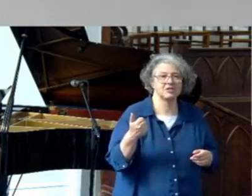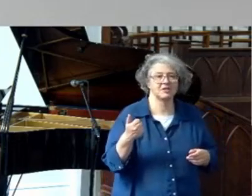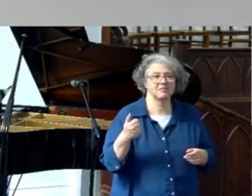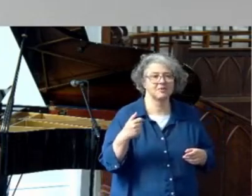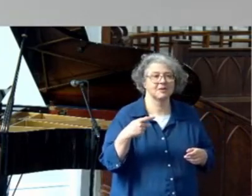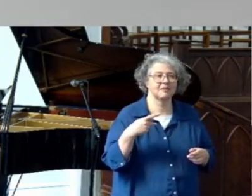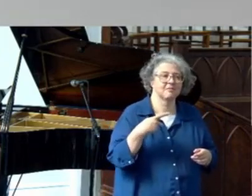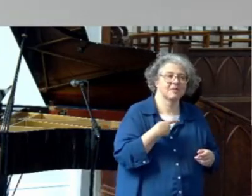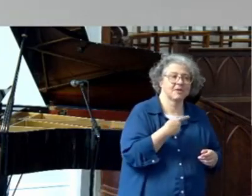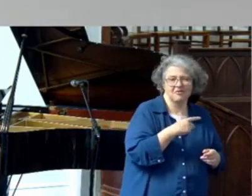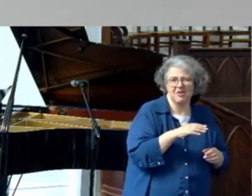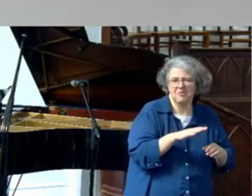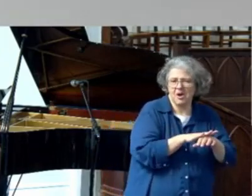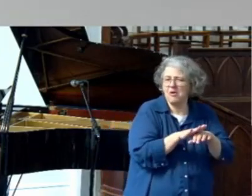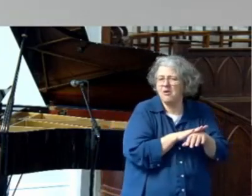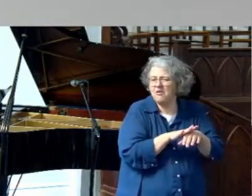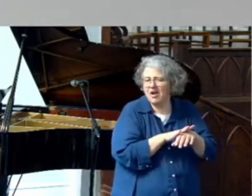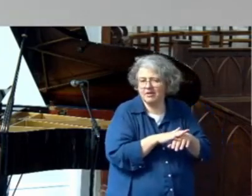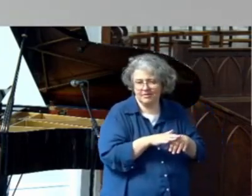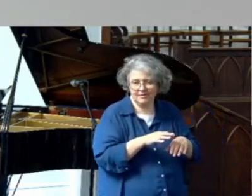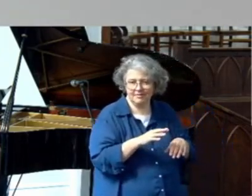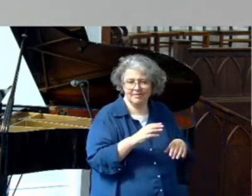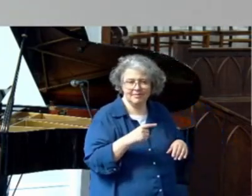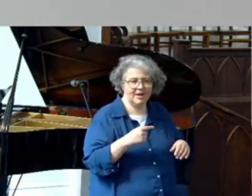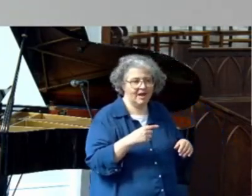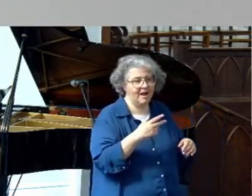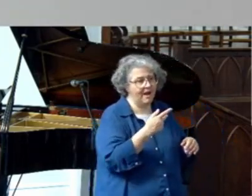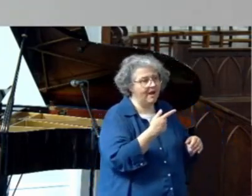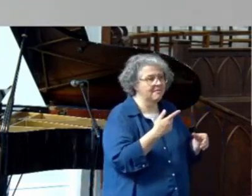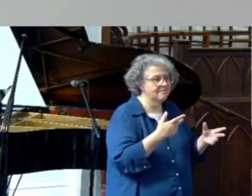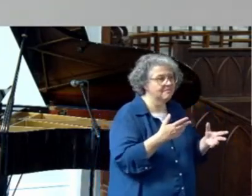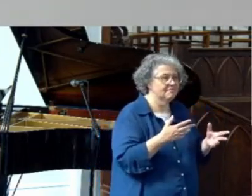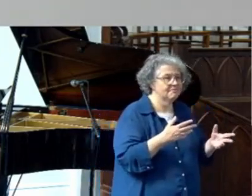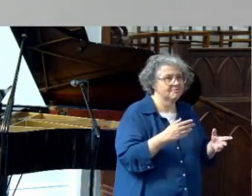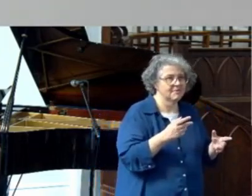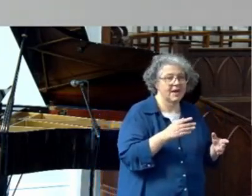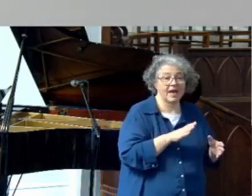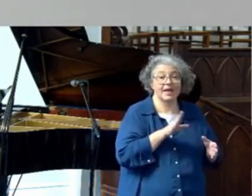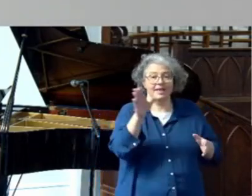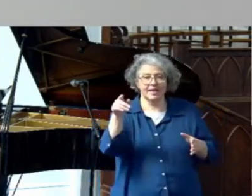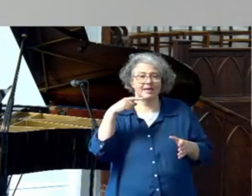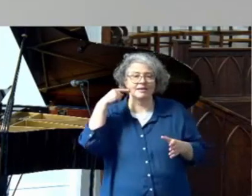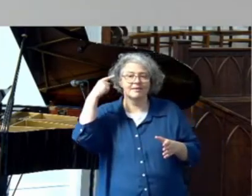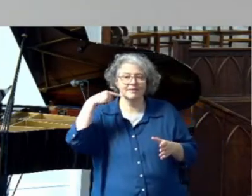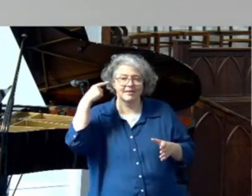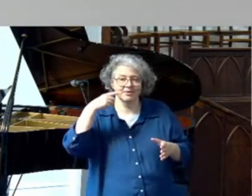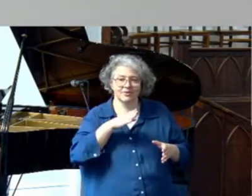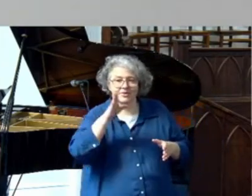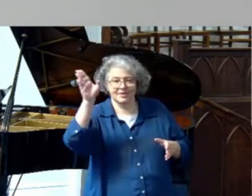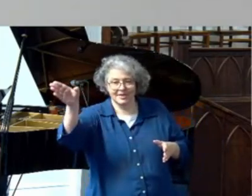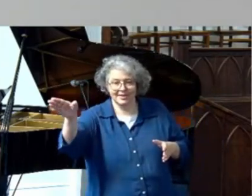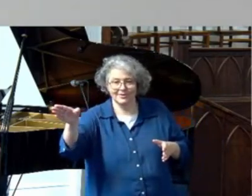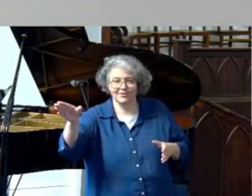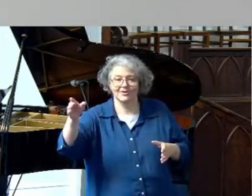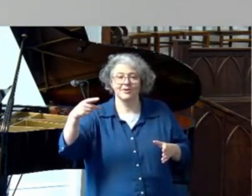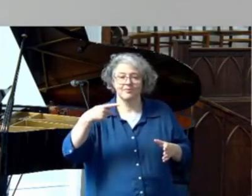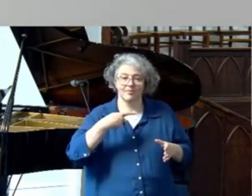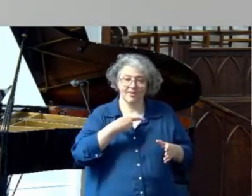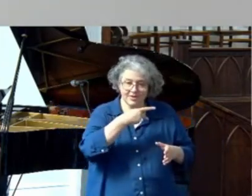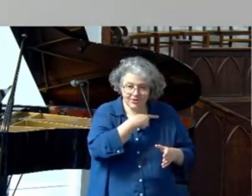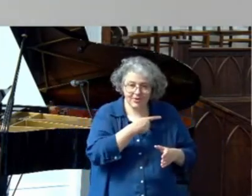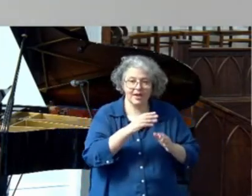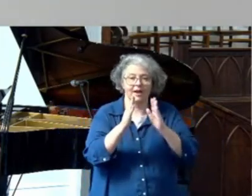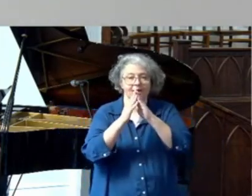conversa. E eu vi de novo uma outra oportunidade de poder pastorear uma igreja no interior dos Estados